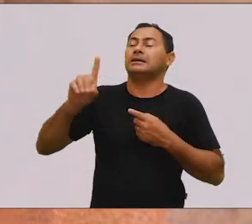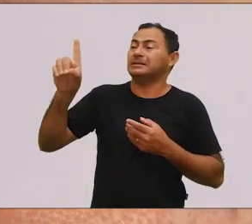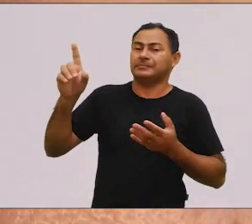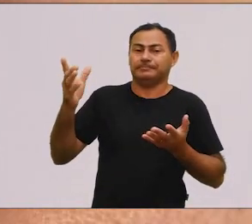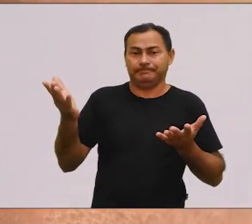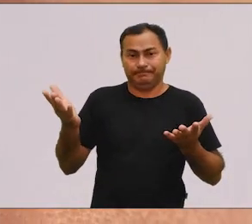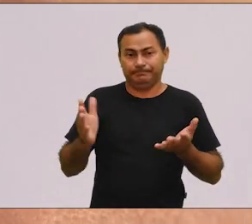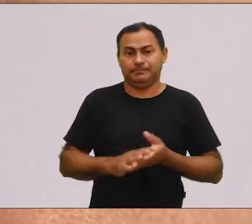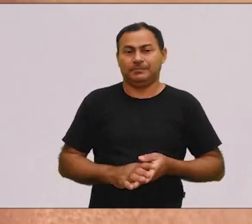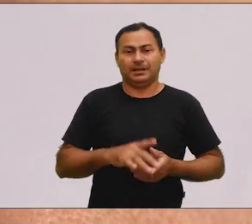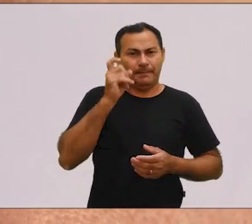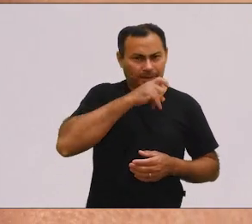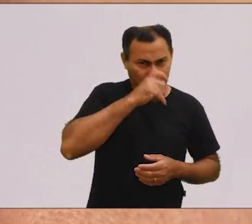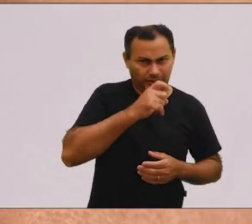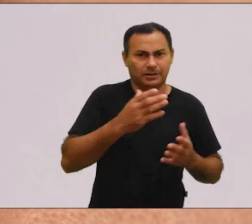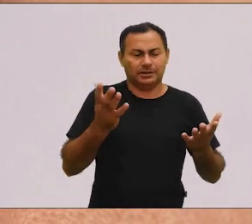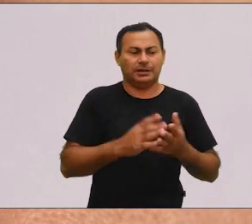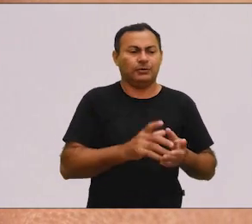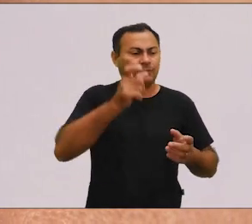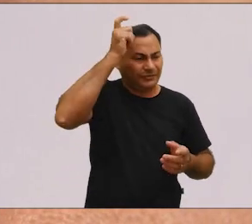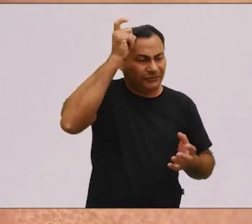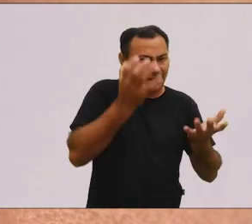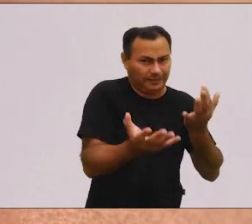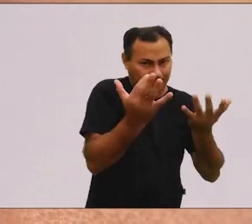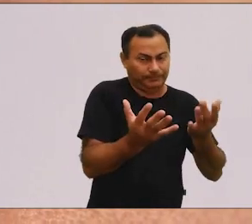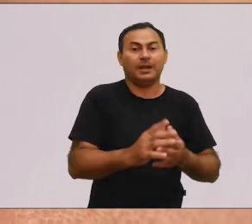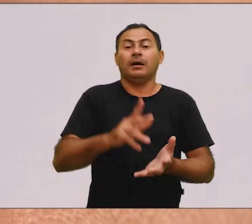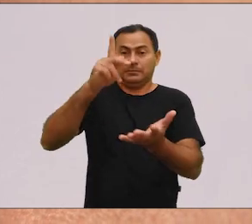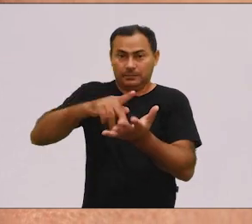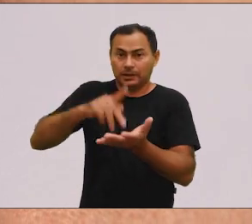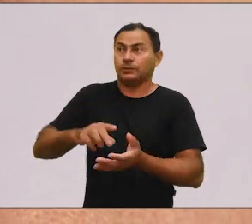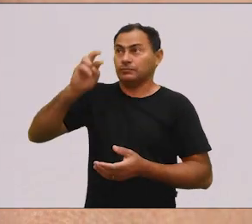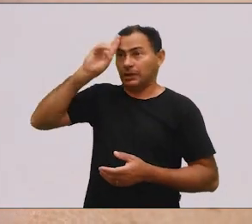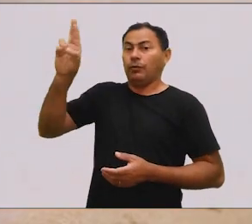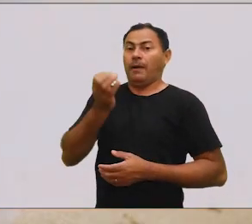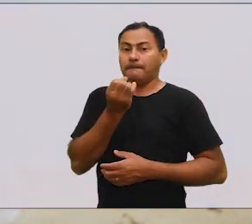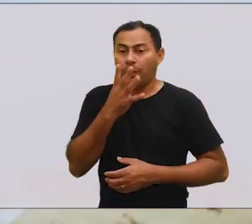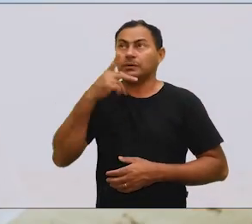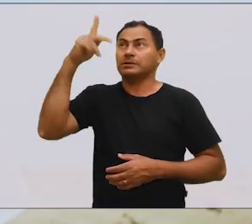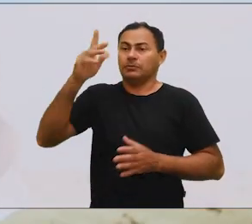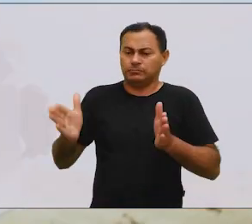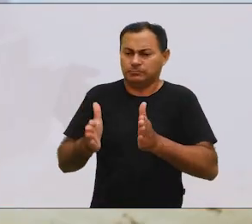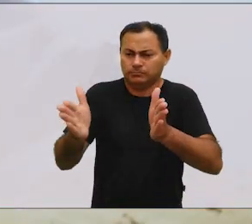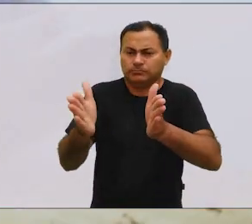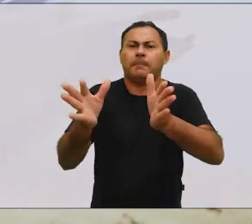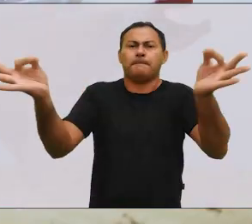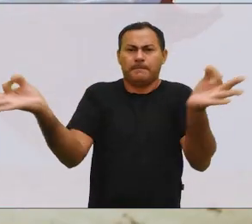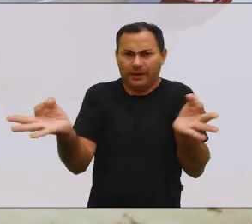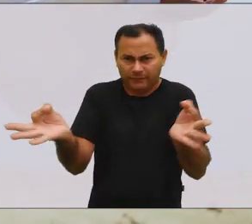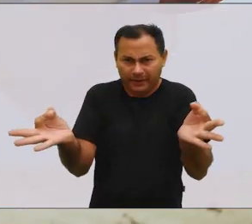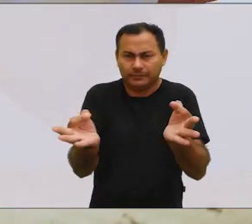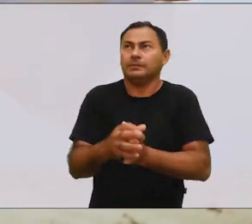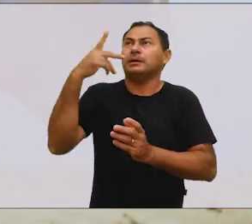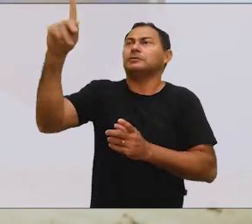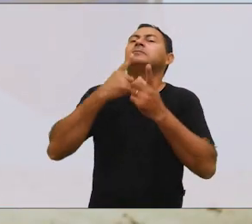vontade dele. Isso é uma mentira que vem do inferno. A verdade é que o Senhor é bom e o seu caminho é perfeito e